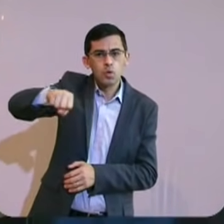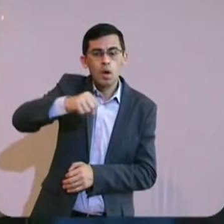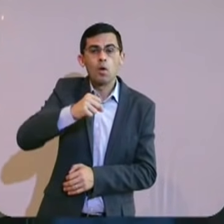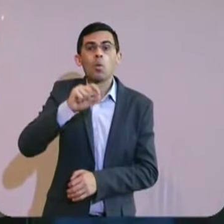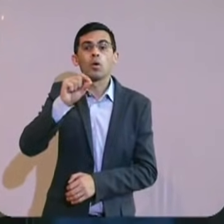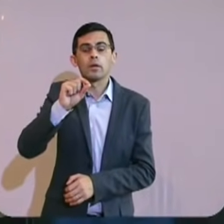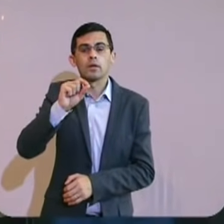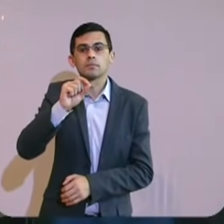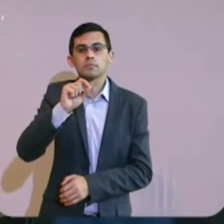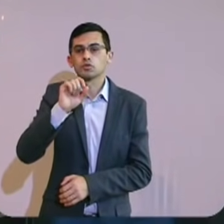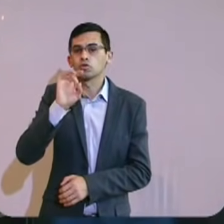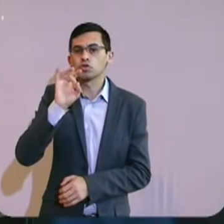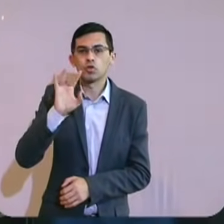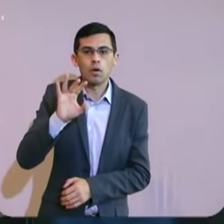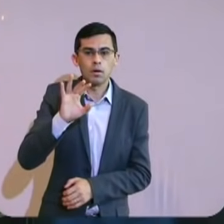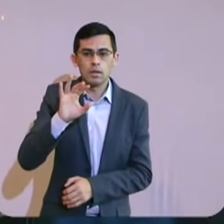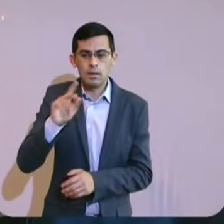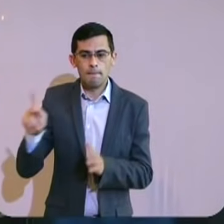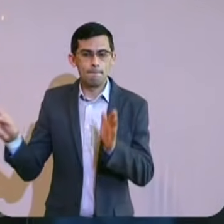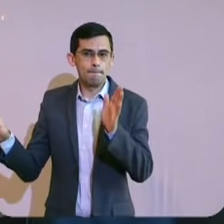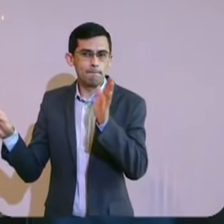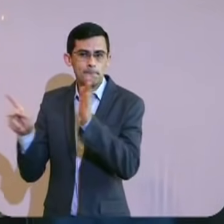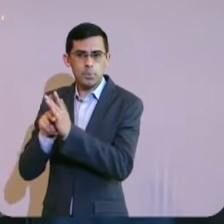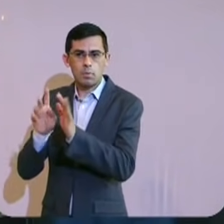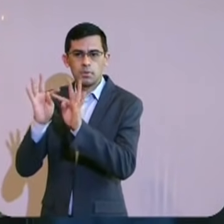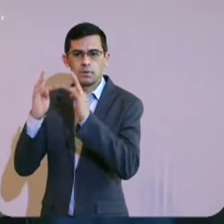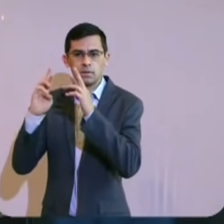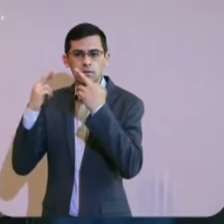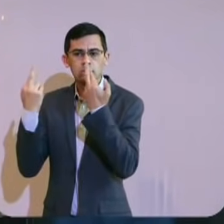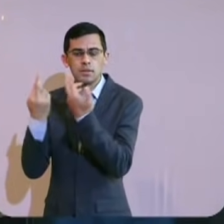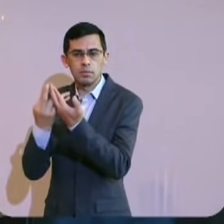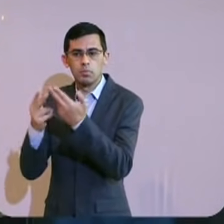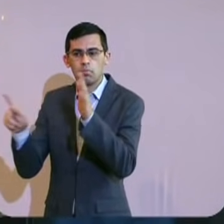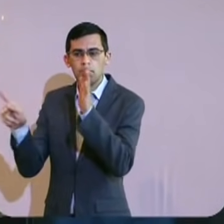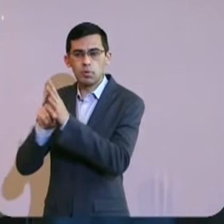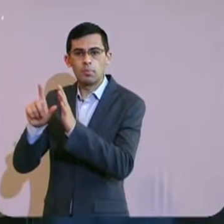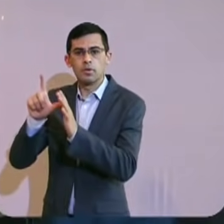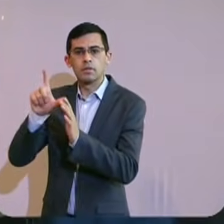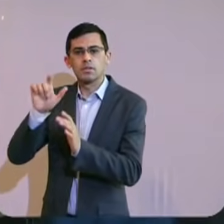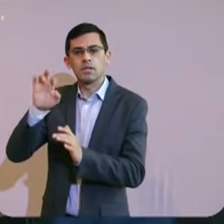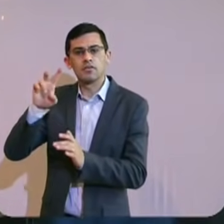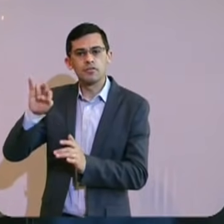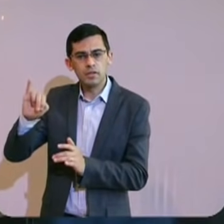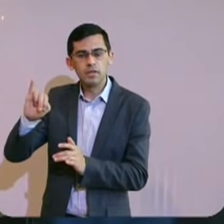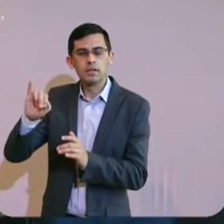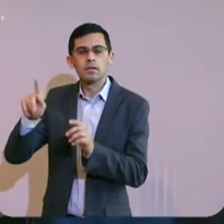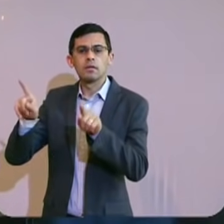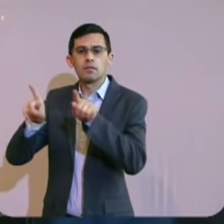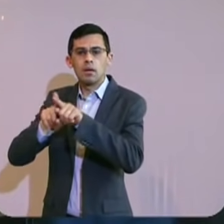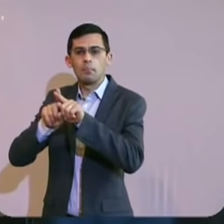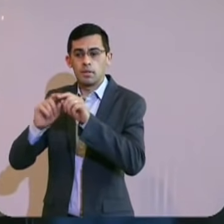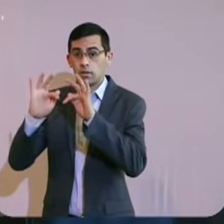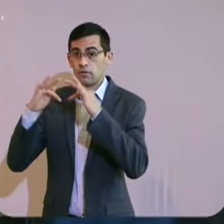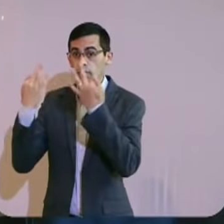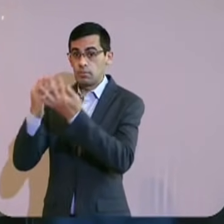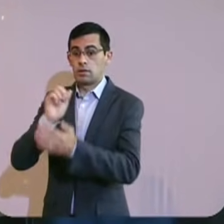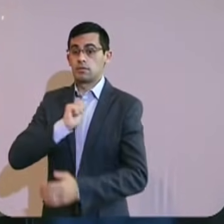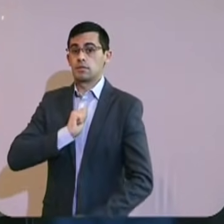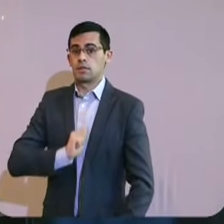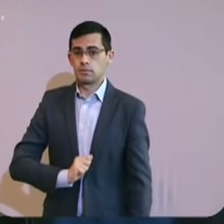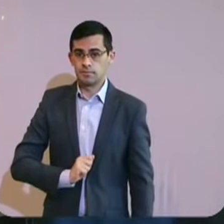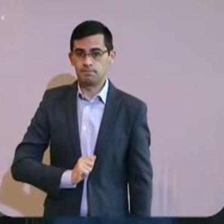eram da tribo de Levi e da família de Arão.